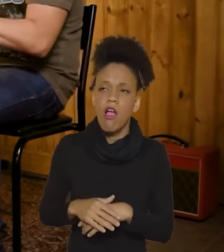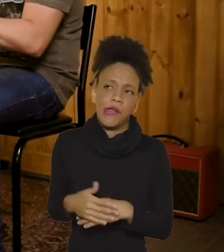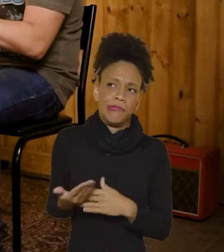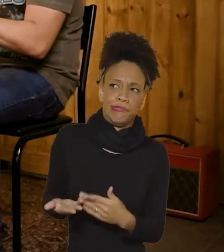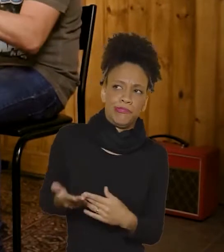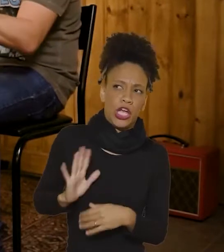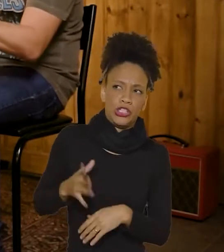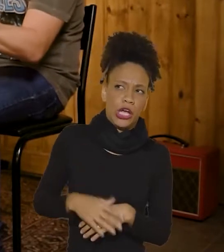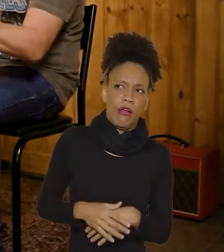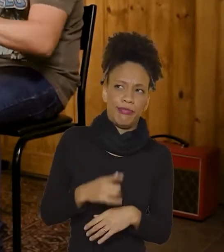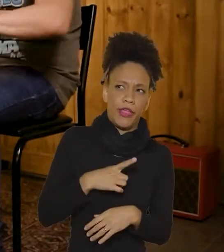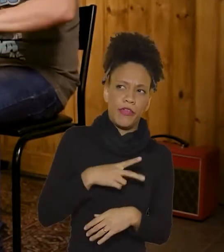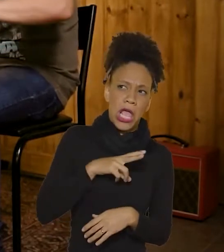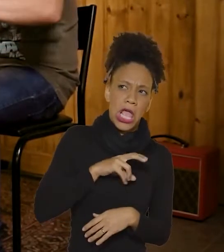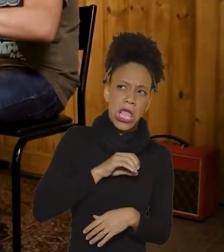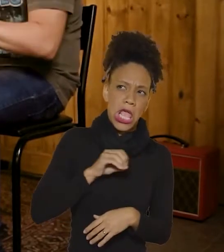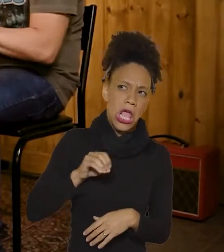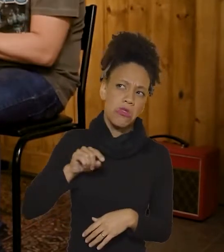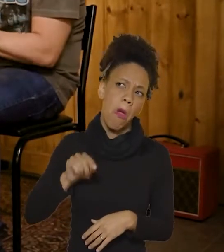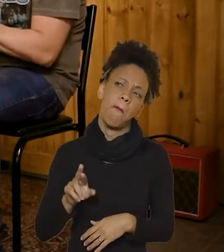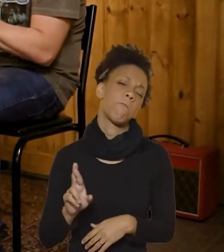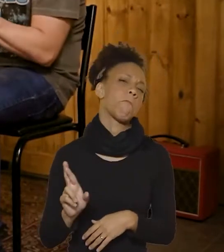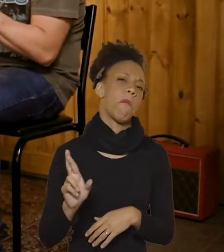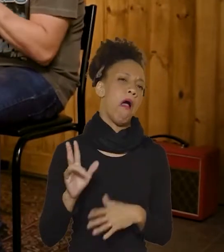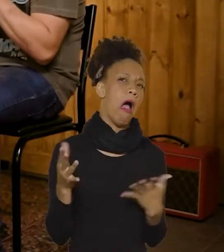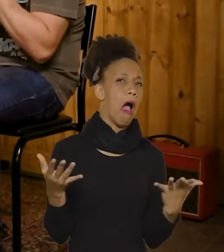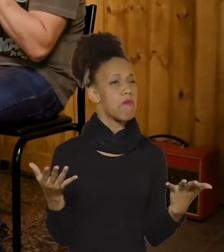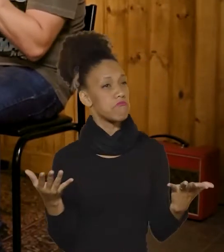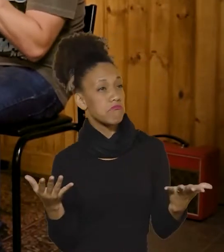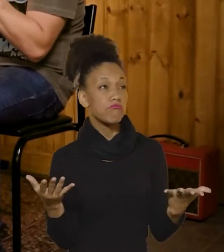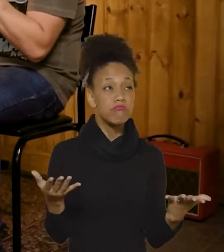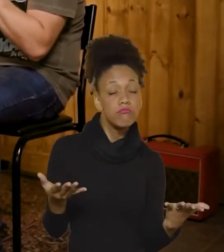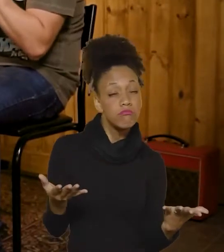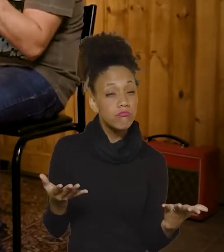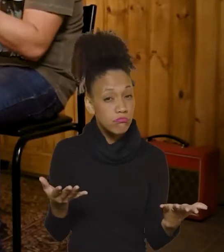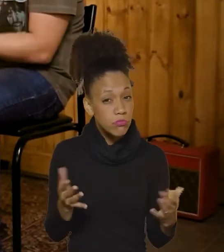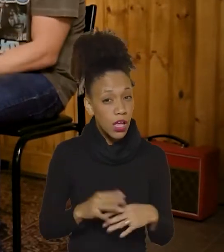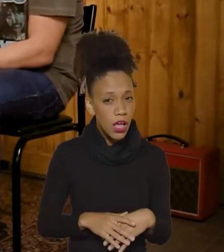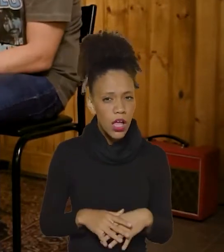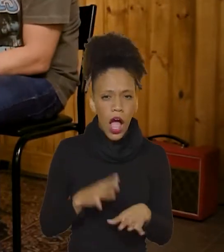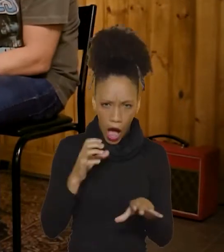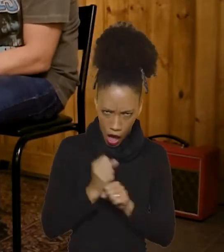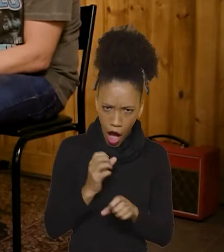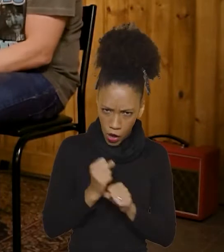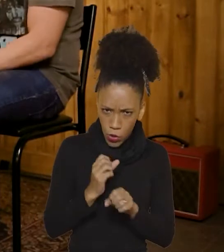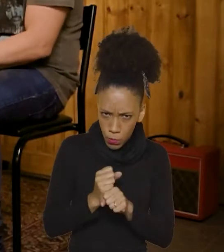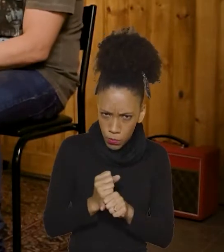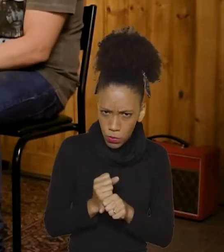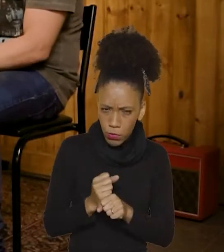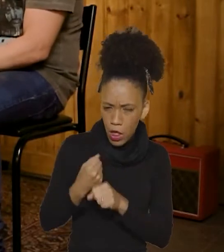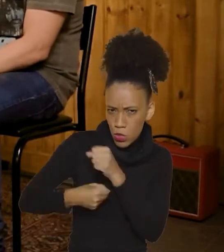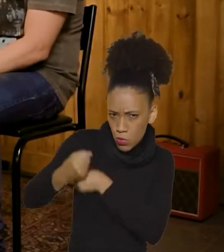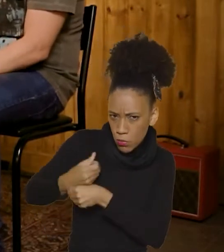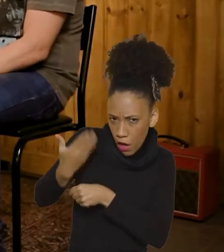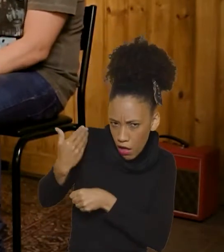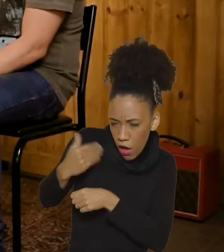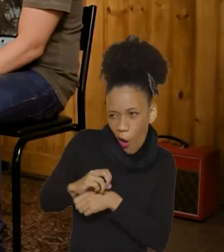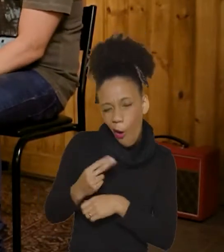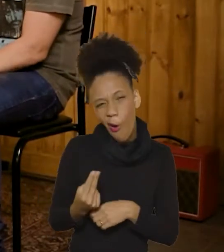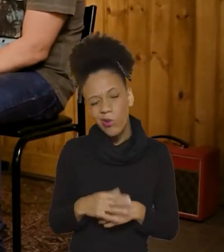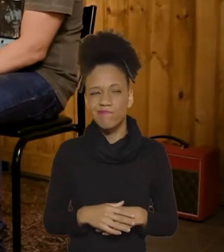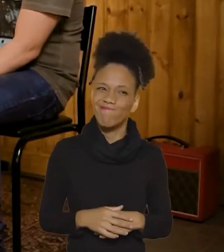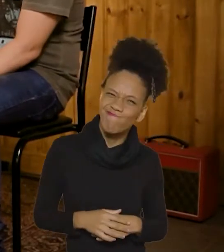ganhou se ela uma média de 500 mil por semana Natal isso vem acumulando assim do tipo nos últimos anos está sendo bom ou